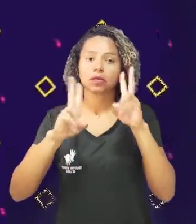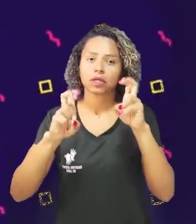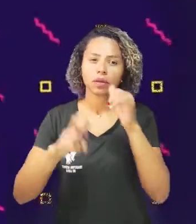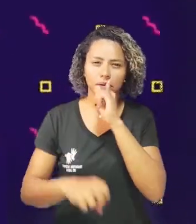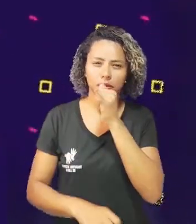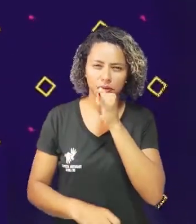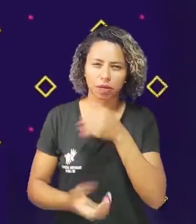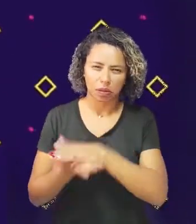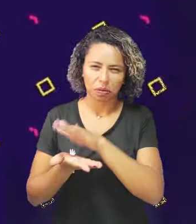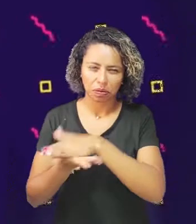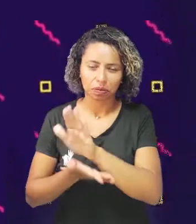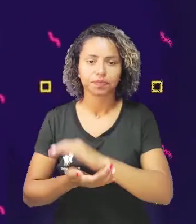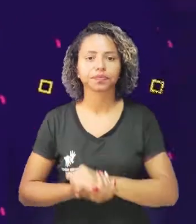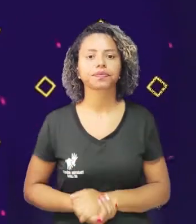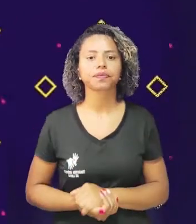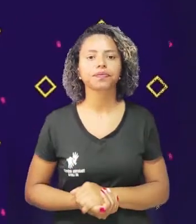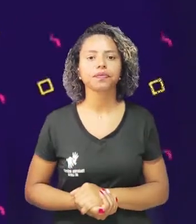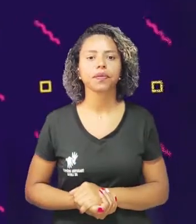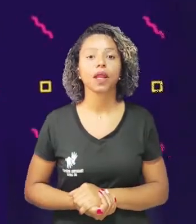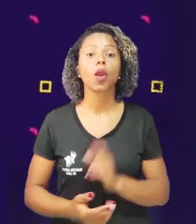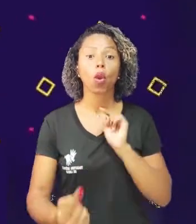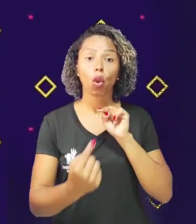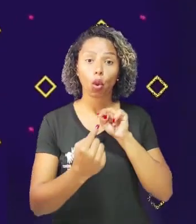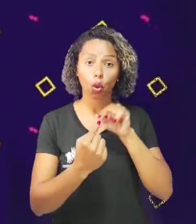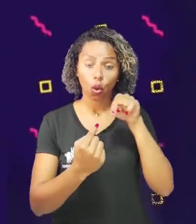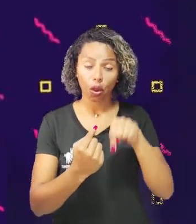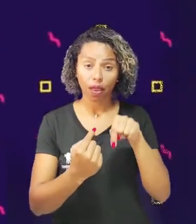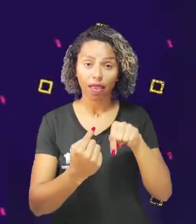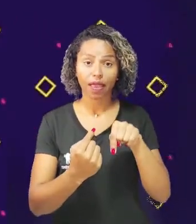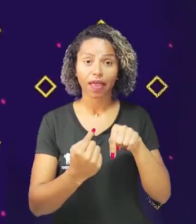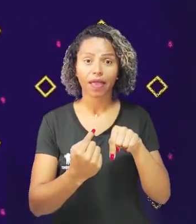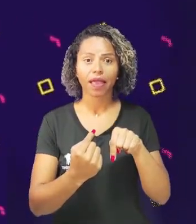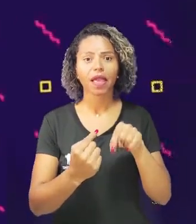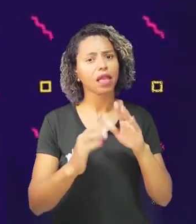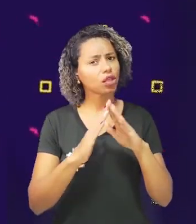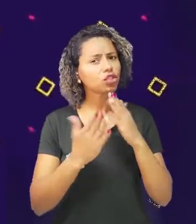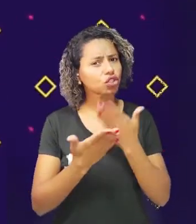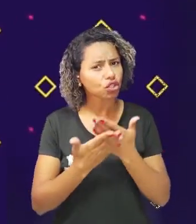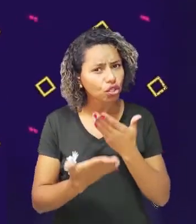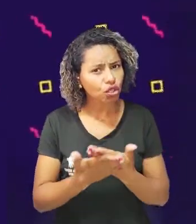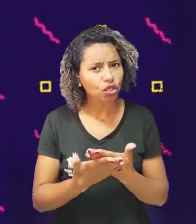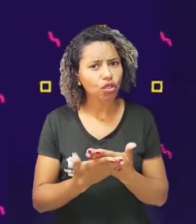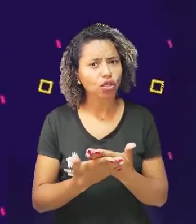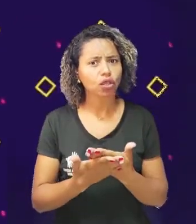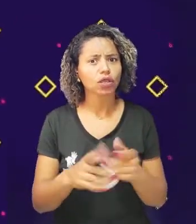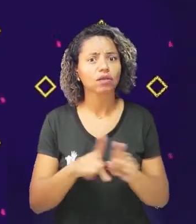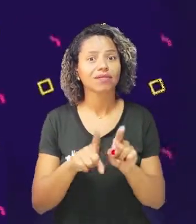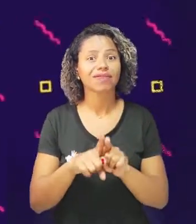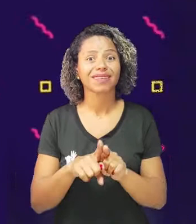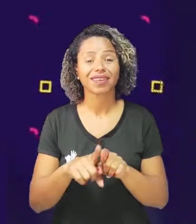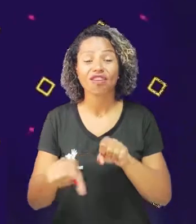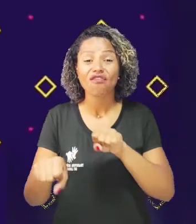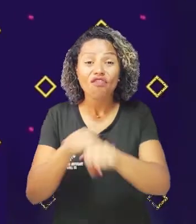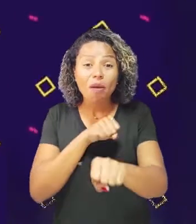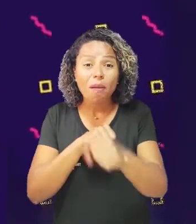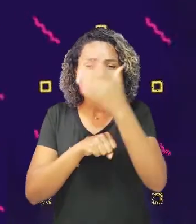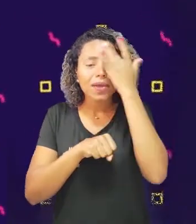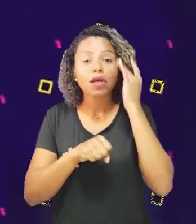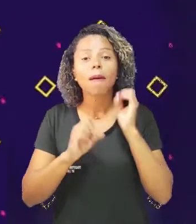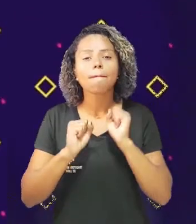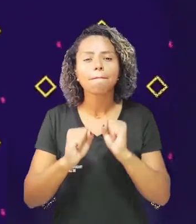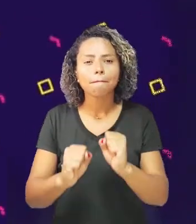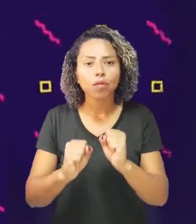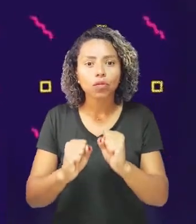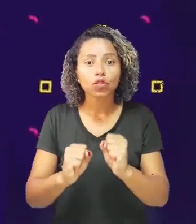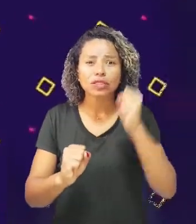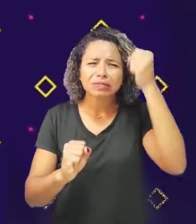multiplicação desse conhecimento. Então, o objetivo inicial desse projeto era atender as escolas e formar